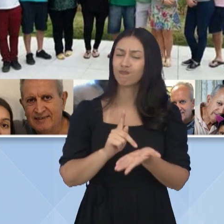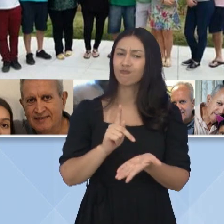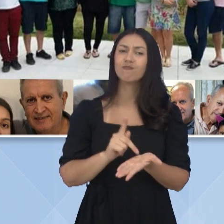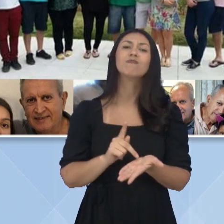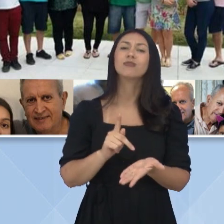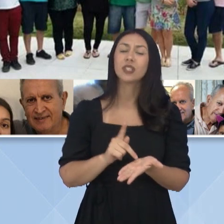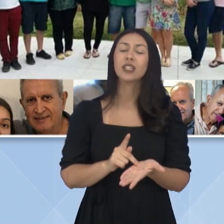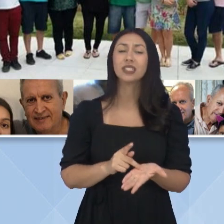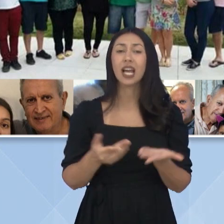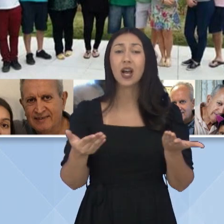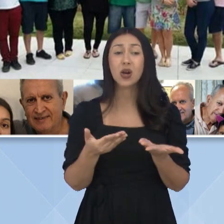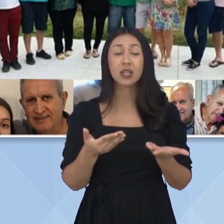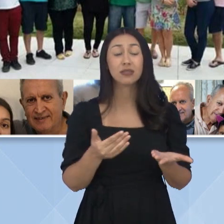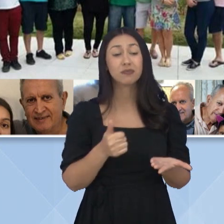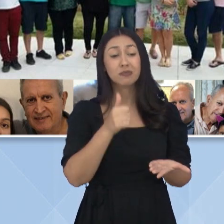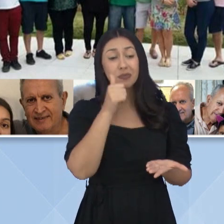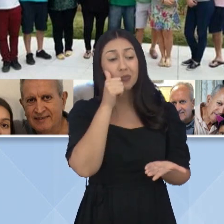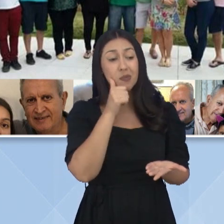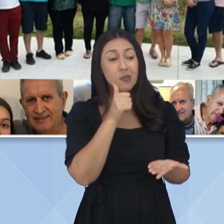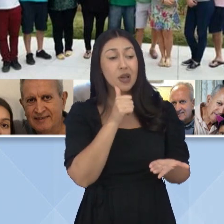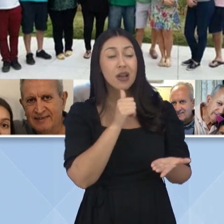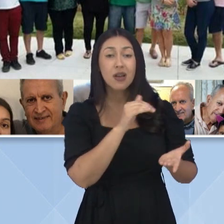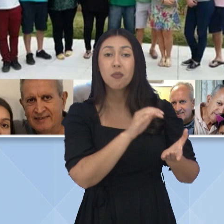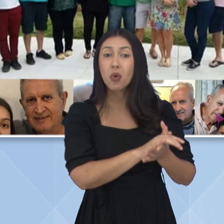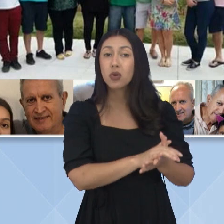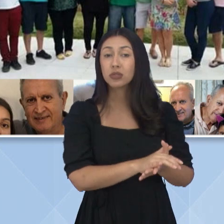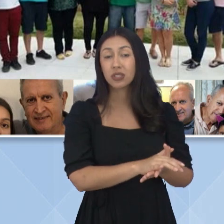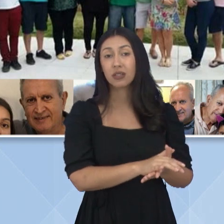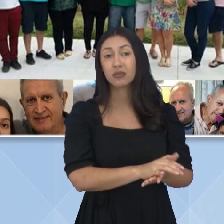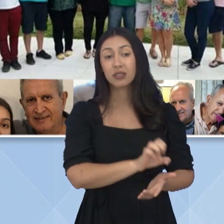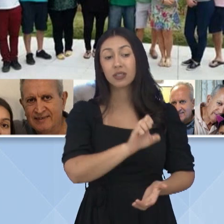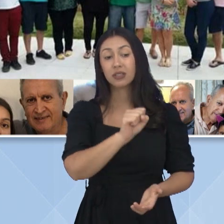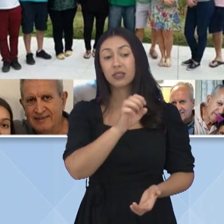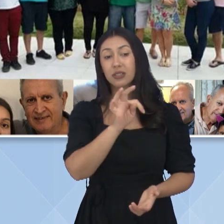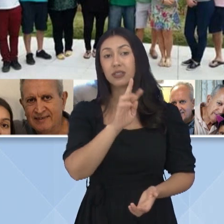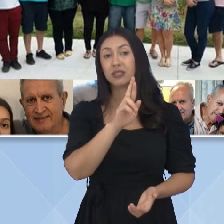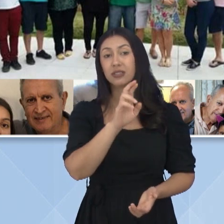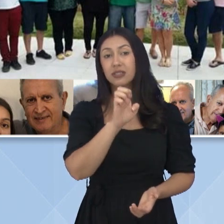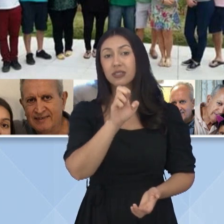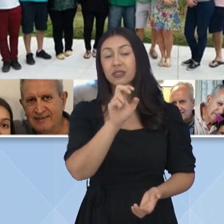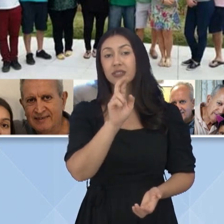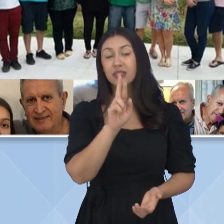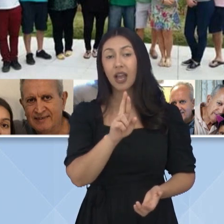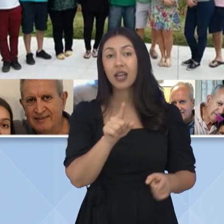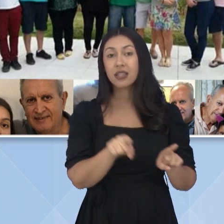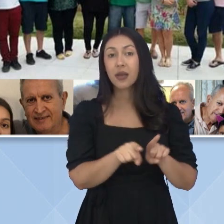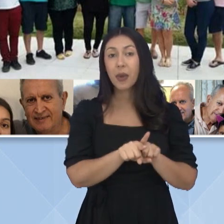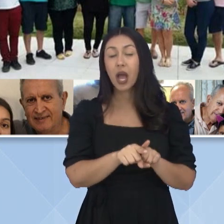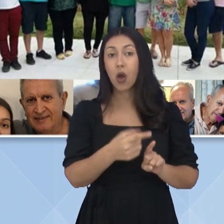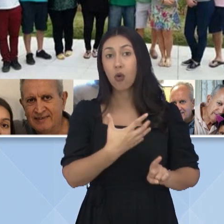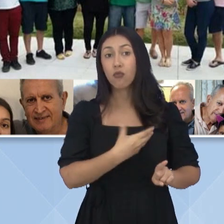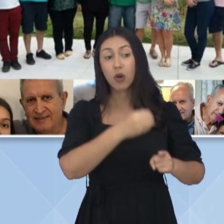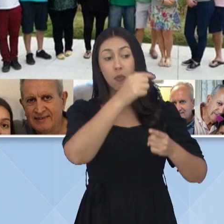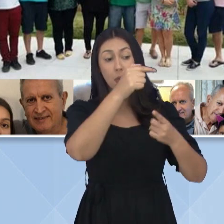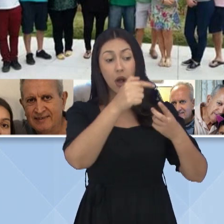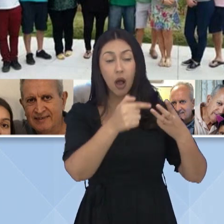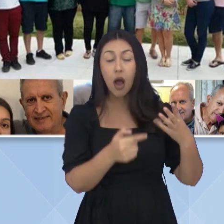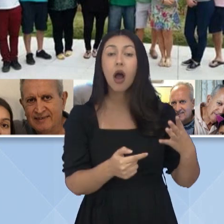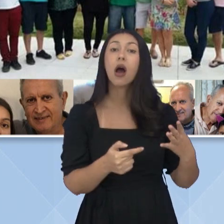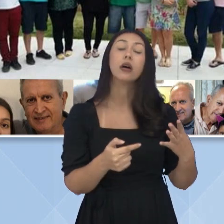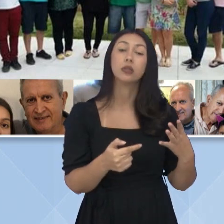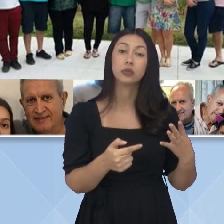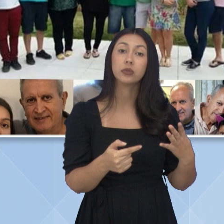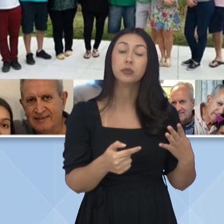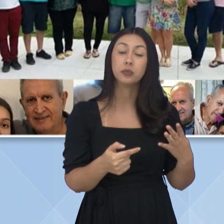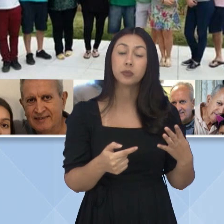sua esposa Esther, os filhos Sidney, Robson, Fernanda, fazendo menção também aqui do